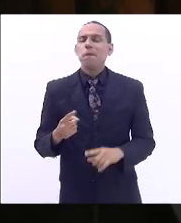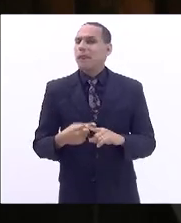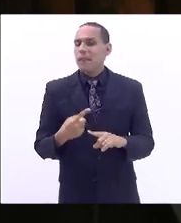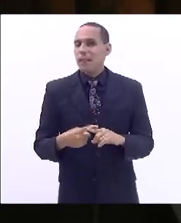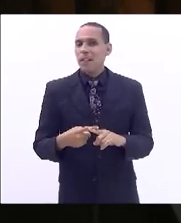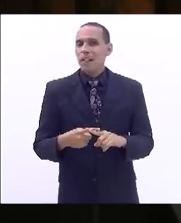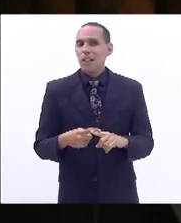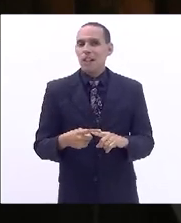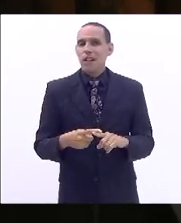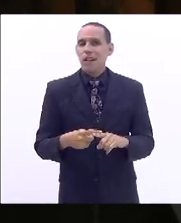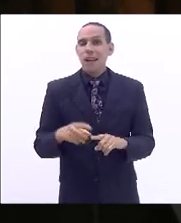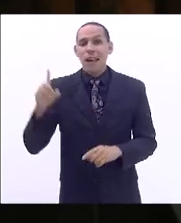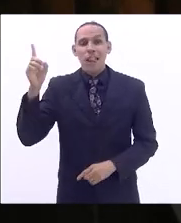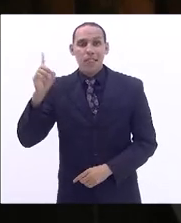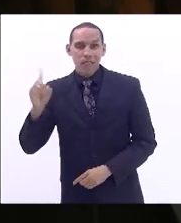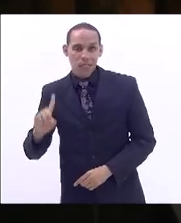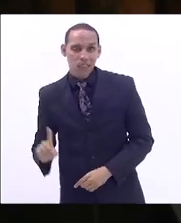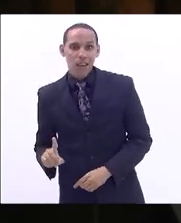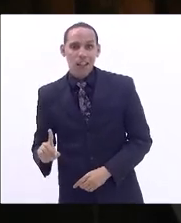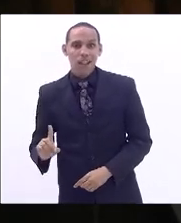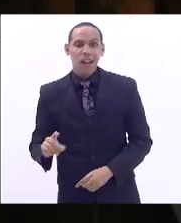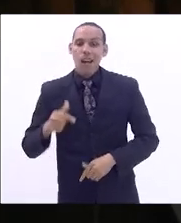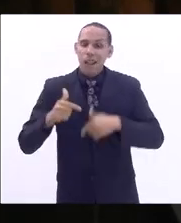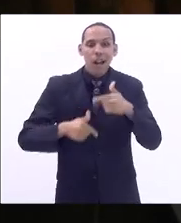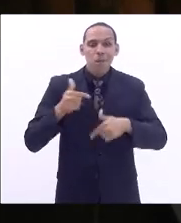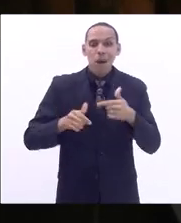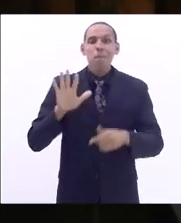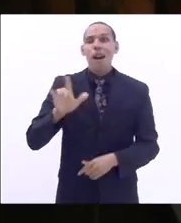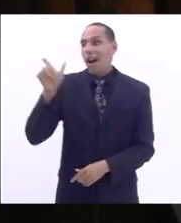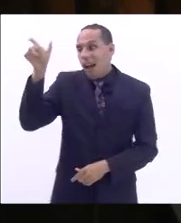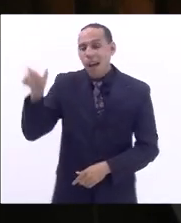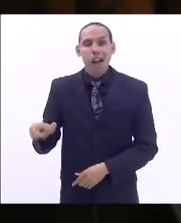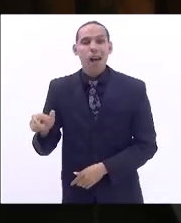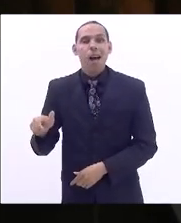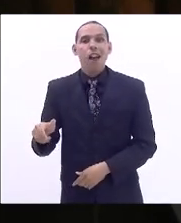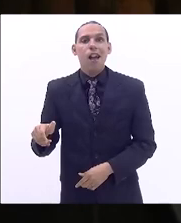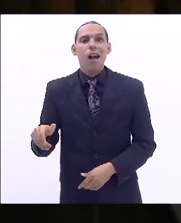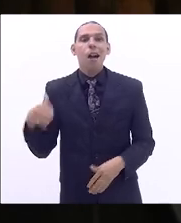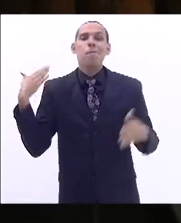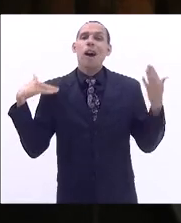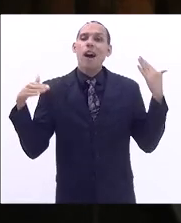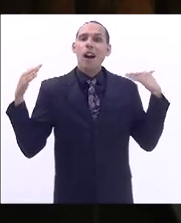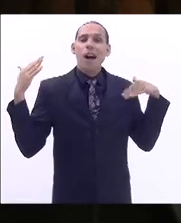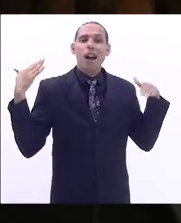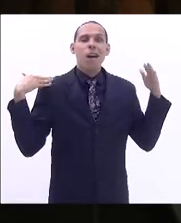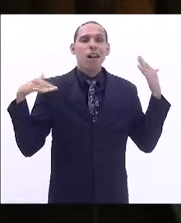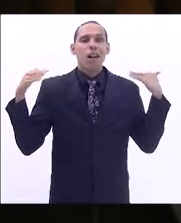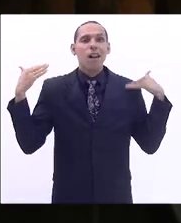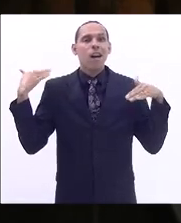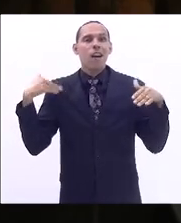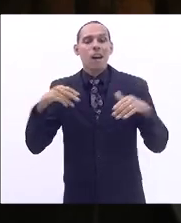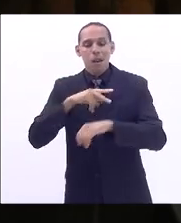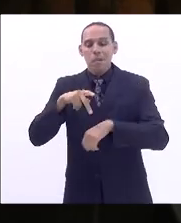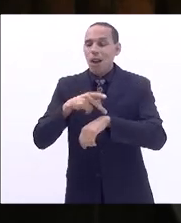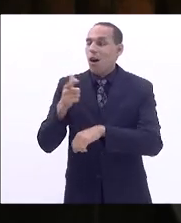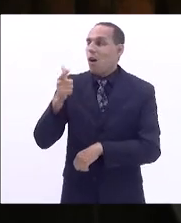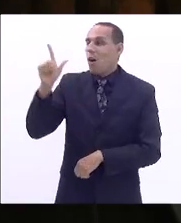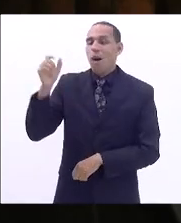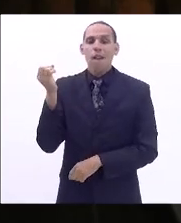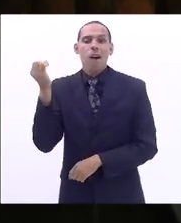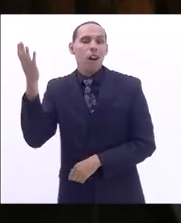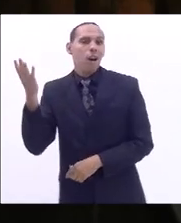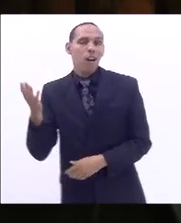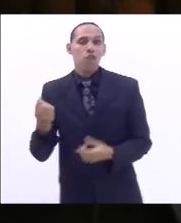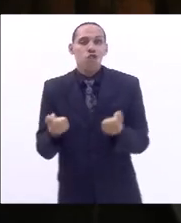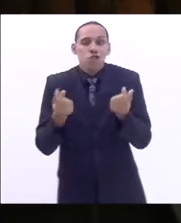porque a deputada de Monteiro trabalha e quando ela tá batendo perna no exterior com o nosso dinheiro